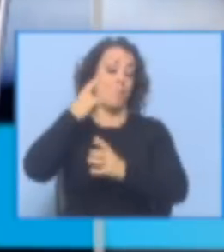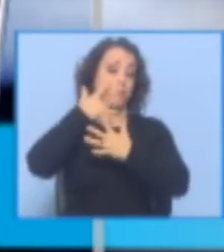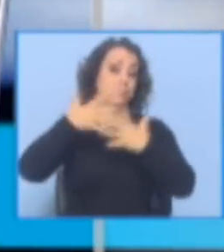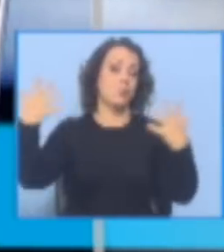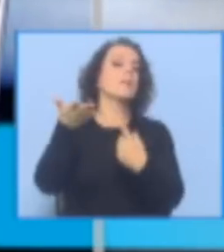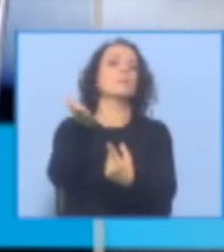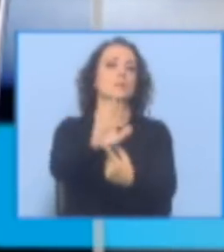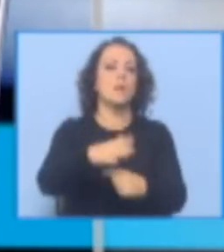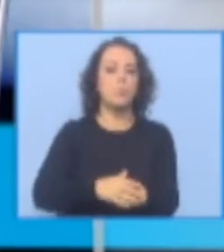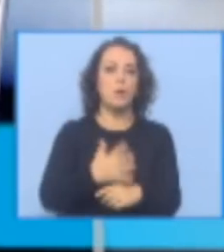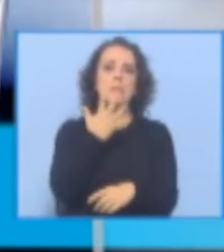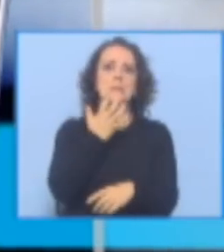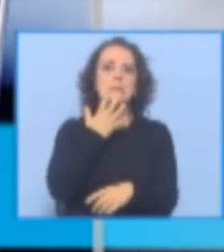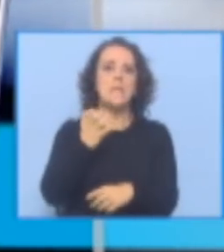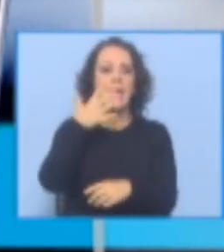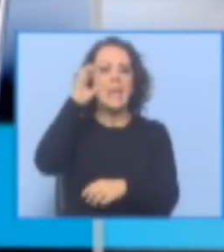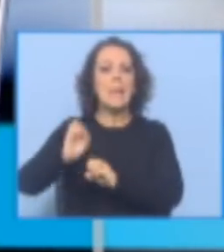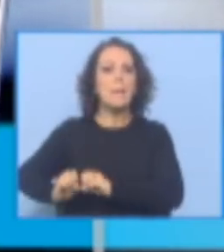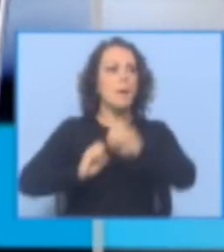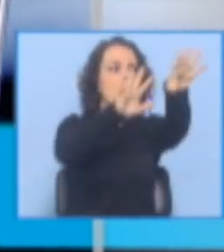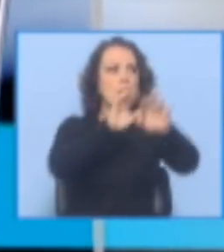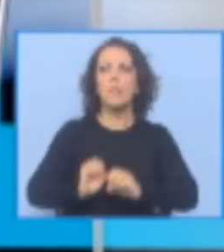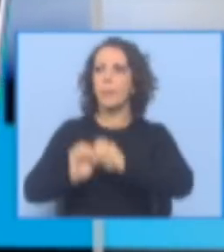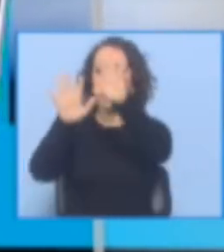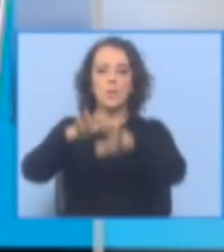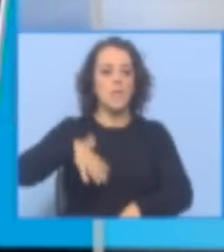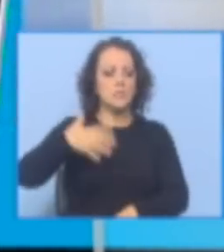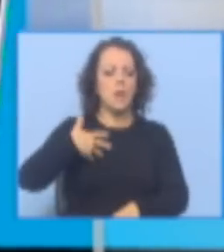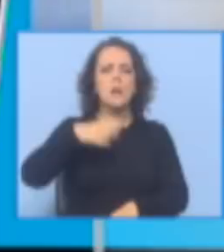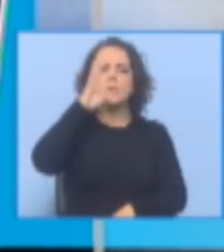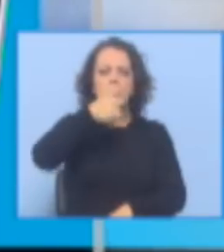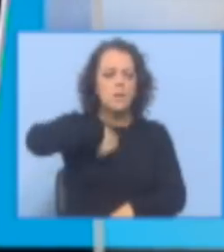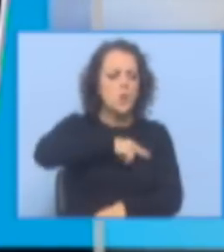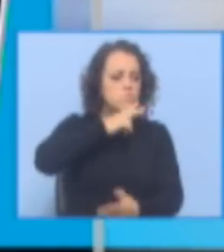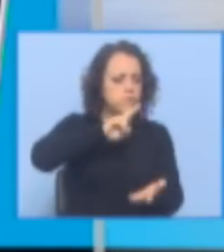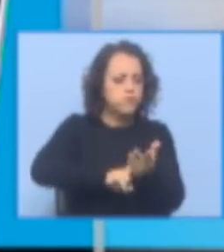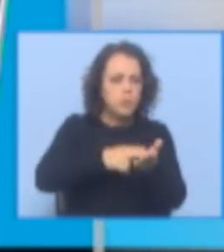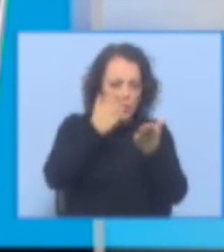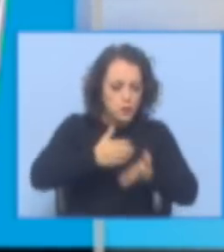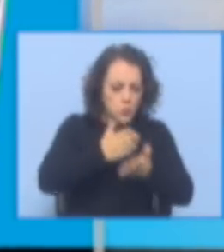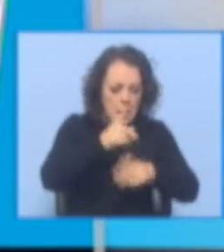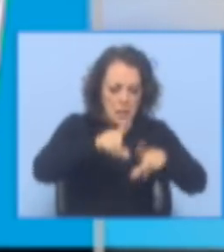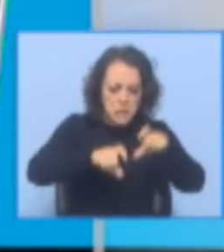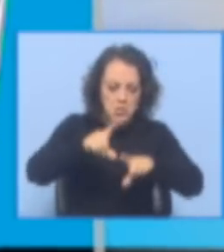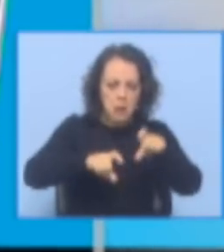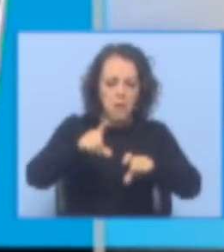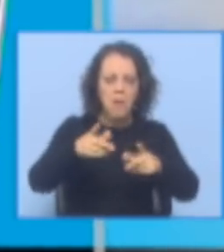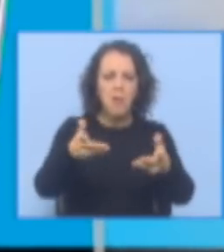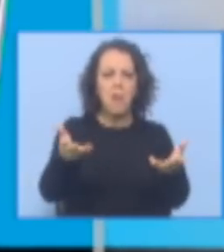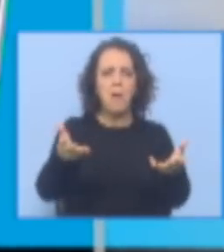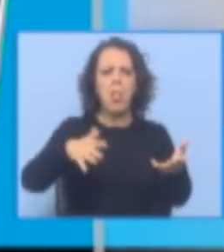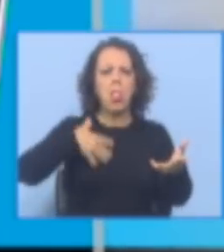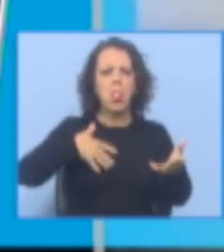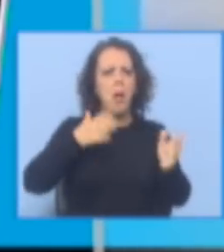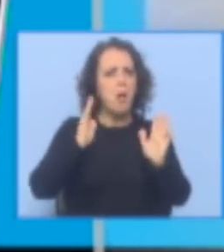das consequências das migrações, quando, no fundo, se formos estudar, se formos ver estatísticas, não há razões para ter